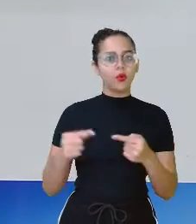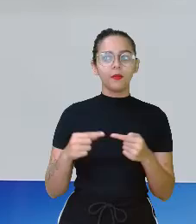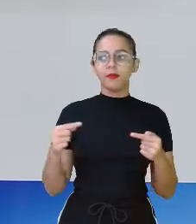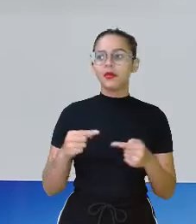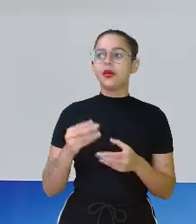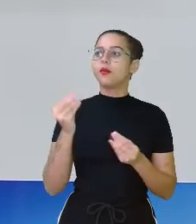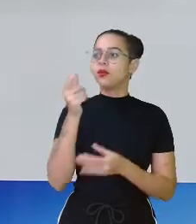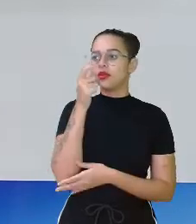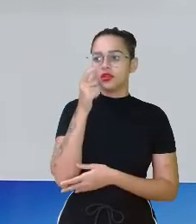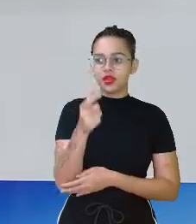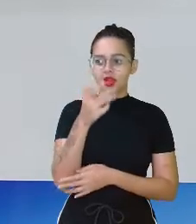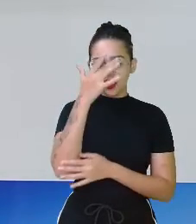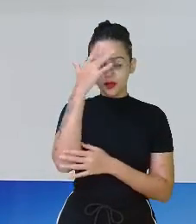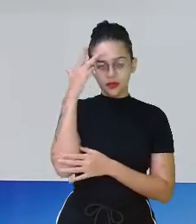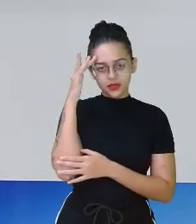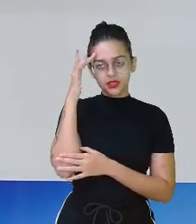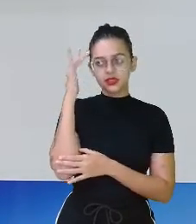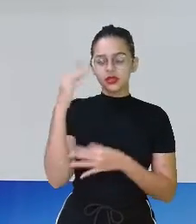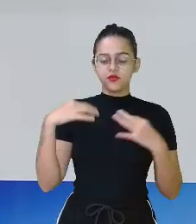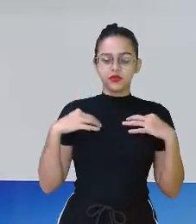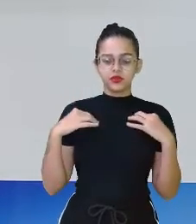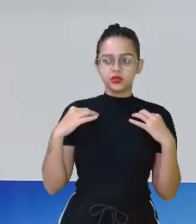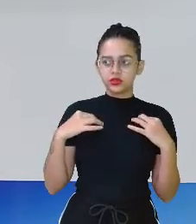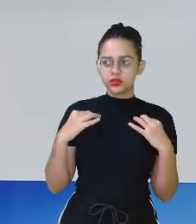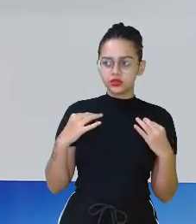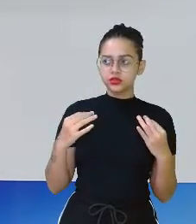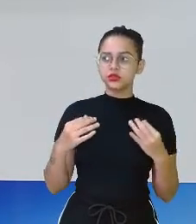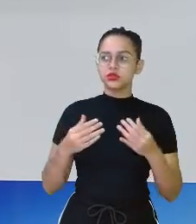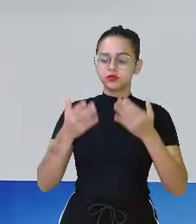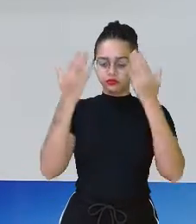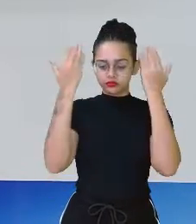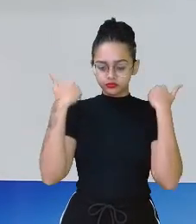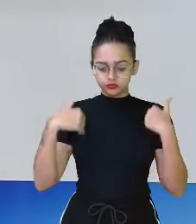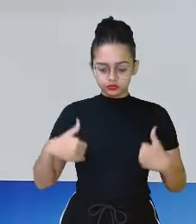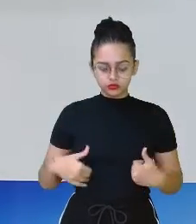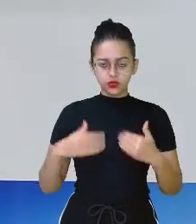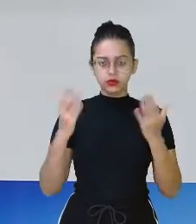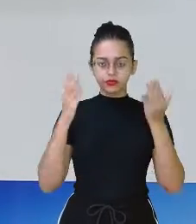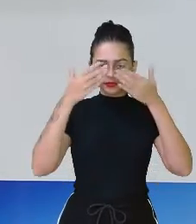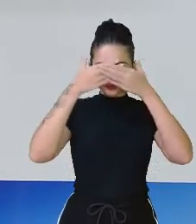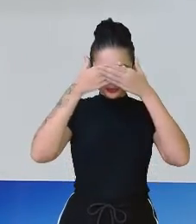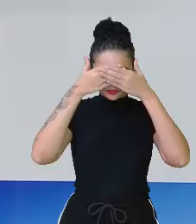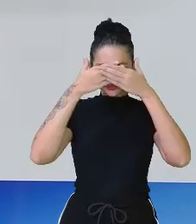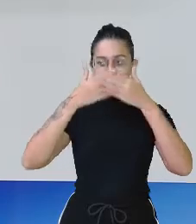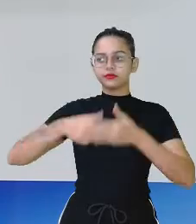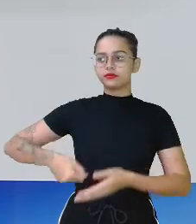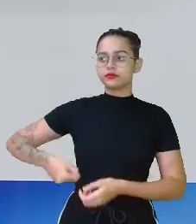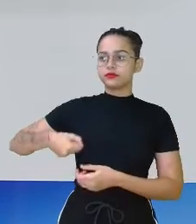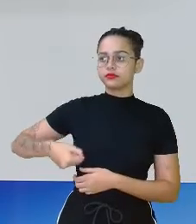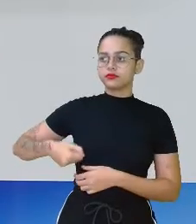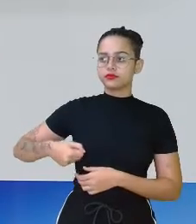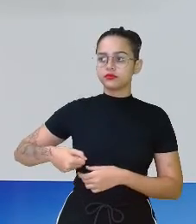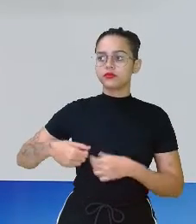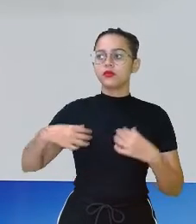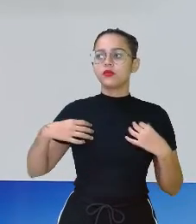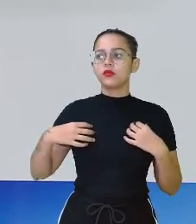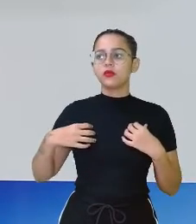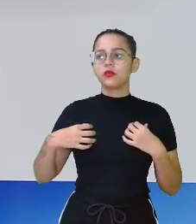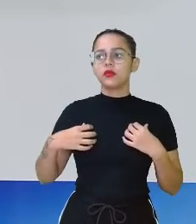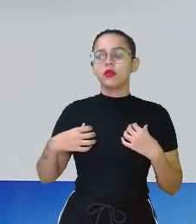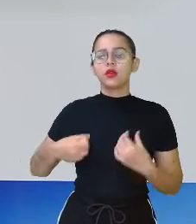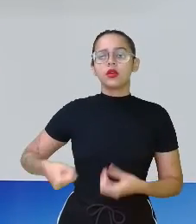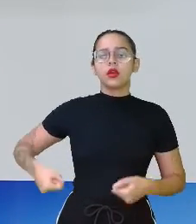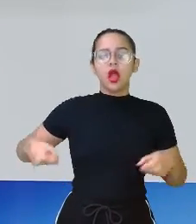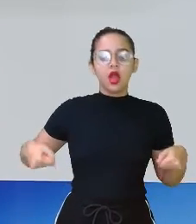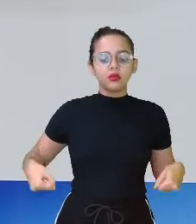bem interessante. As pessoas estão vestidas de lameadas, com os olhos vendados e carregando, e com a roupa toda enlameada, as